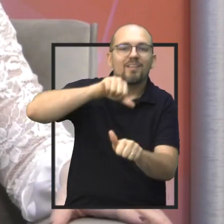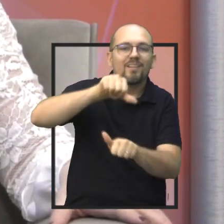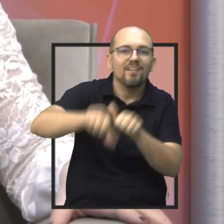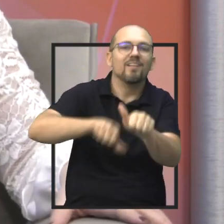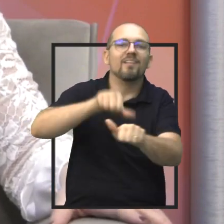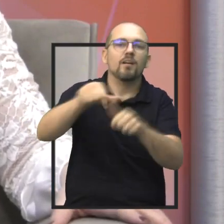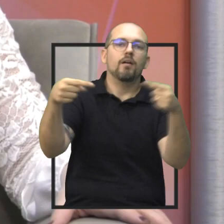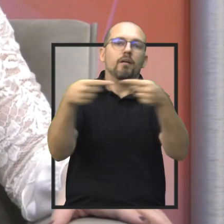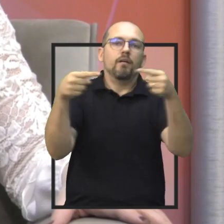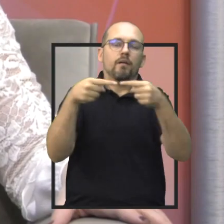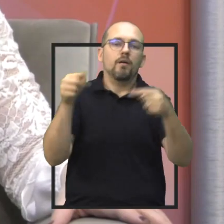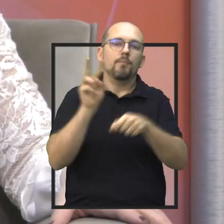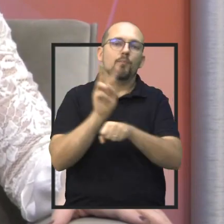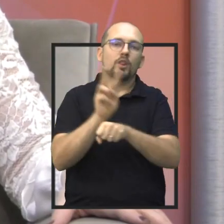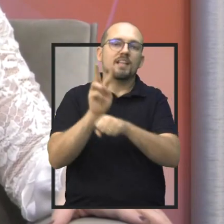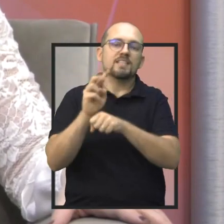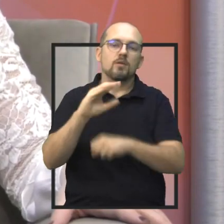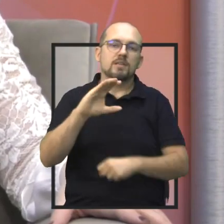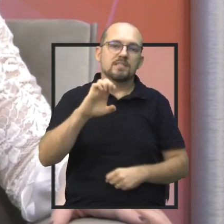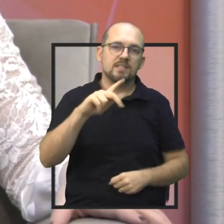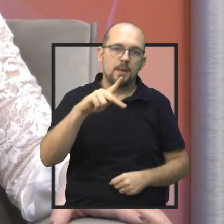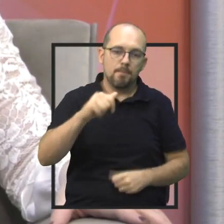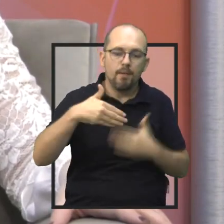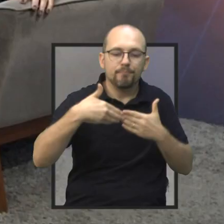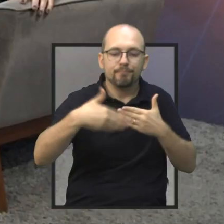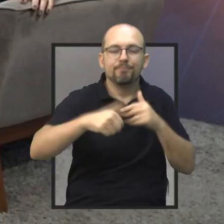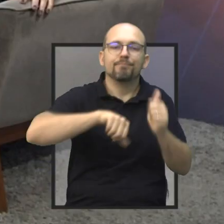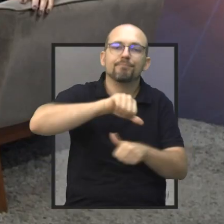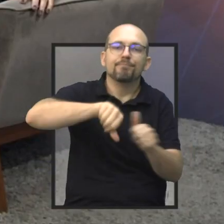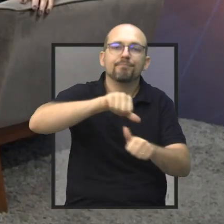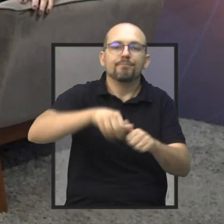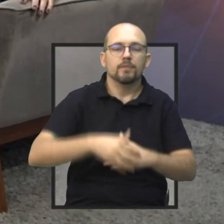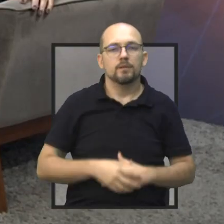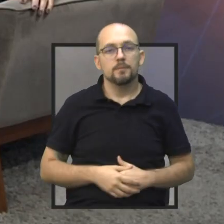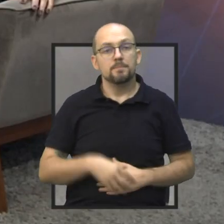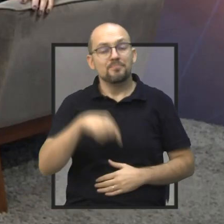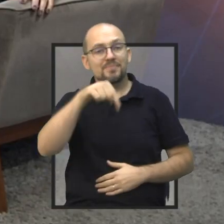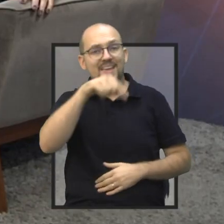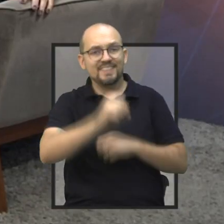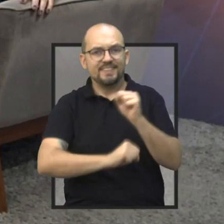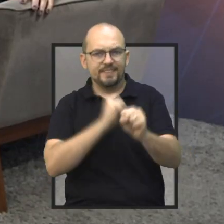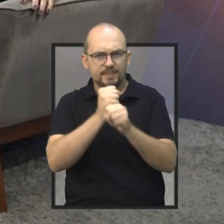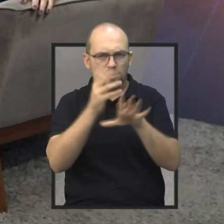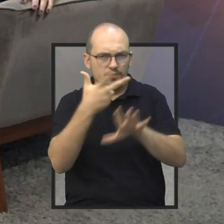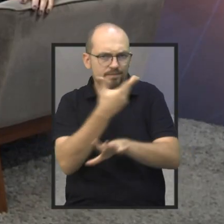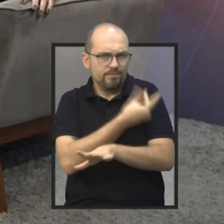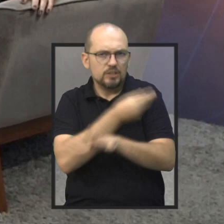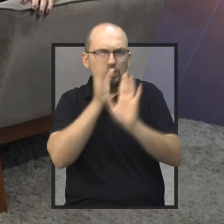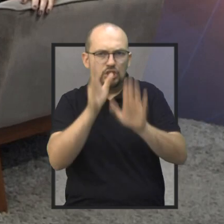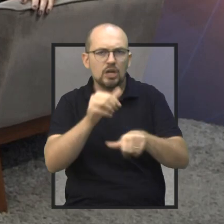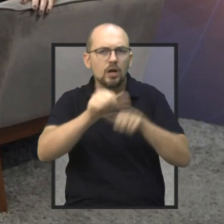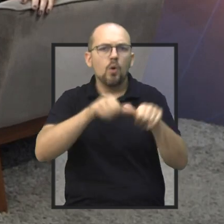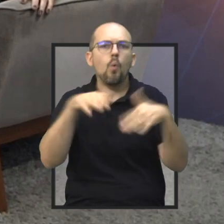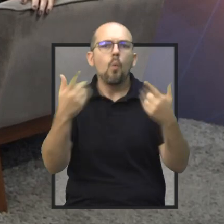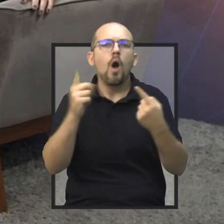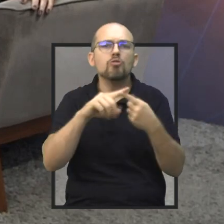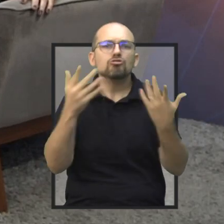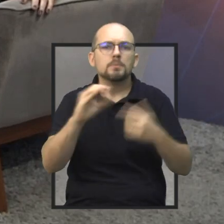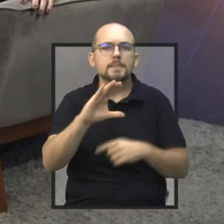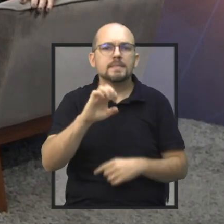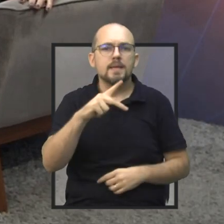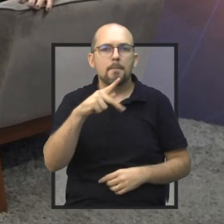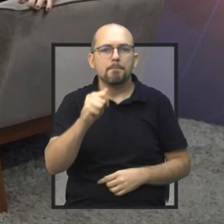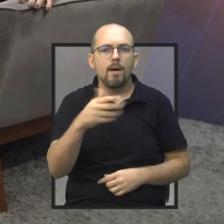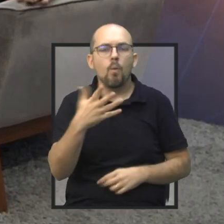Que vai servir para proteção das cepas circulantes atualmente. E essa vacina desse ano agora já está atualizada? Contra quais cepas ela